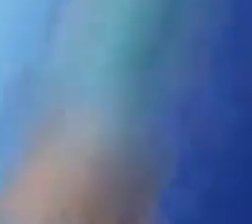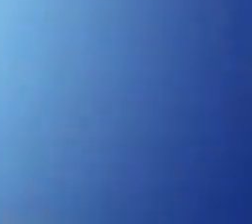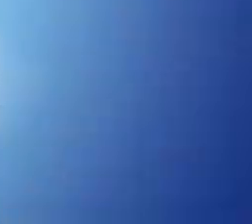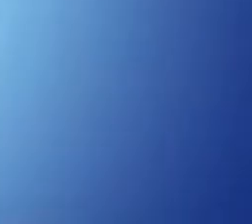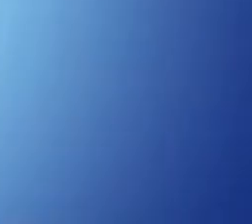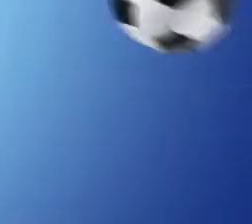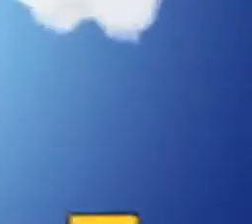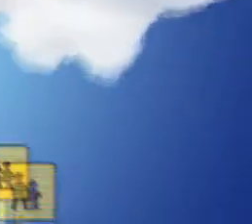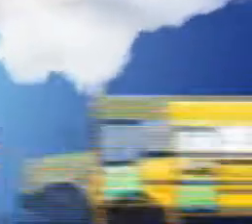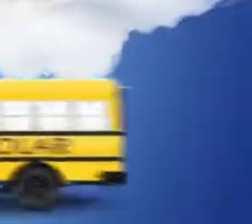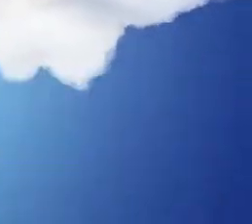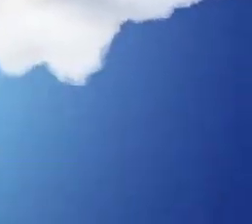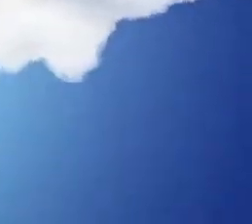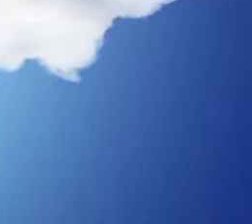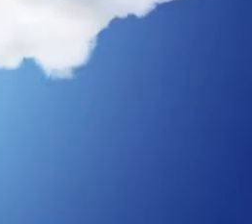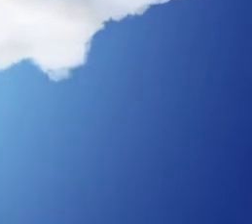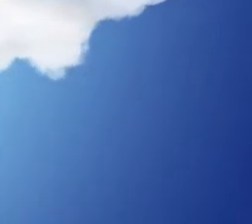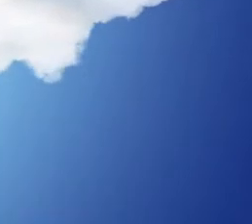Tchau!